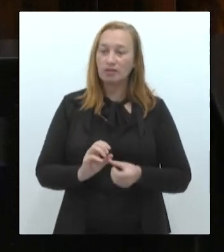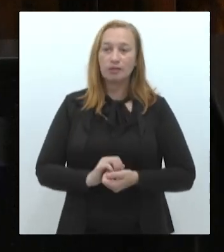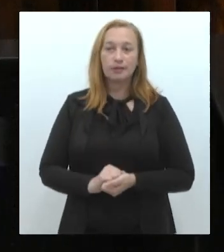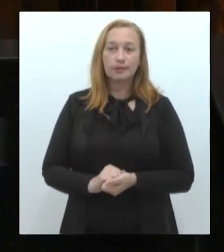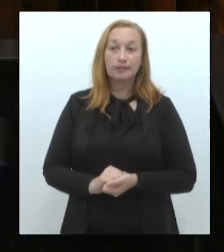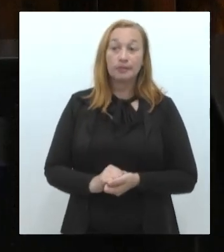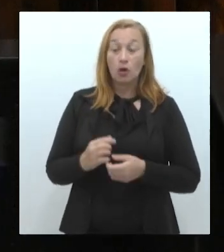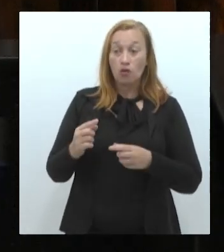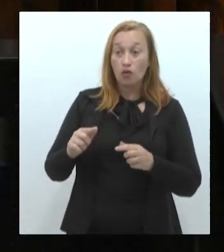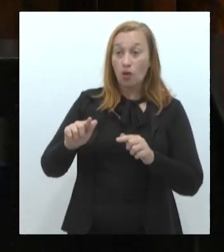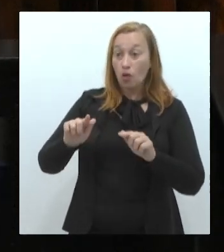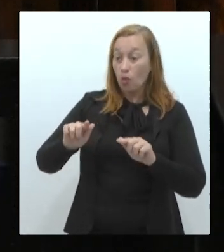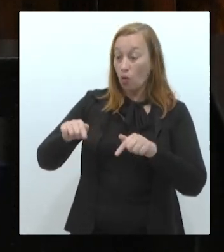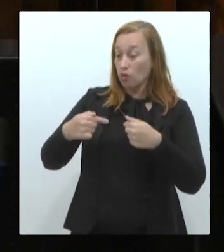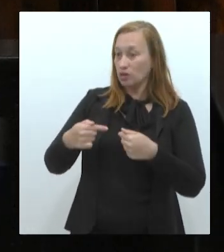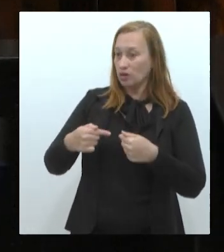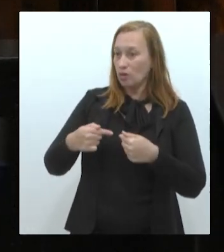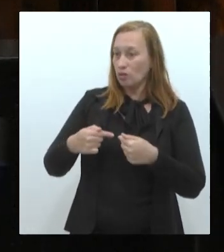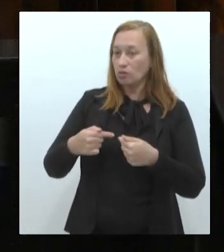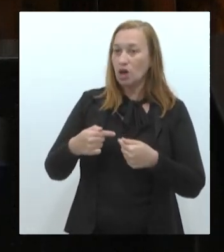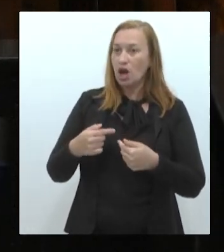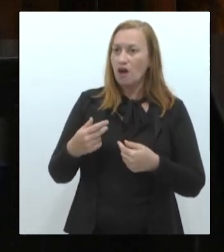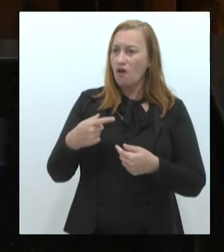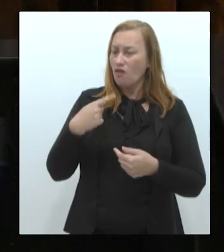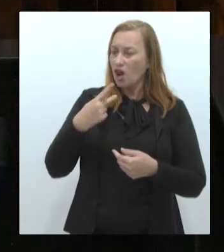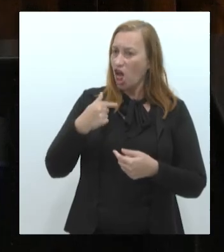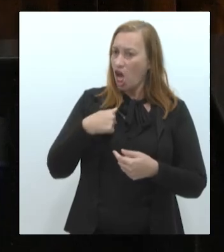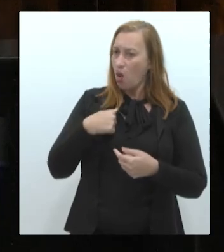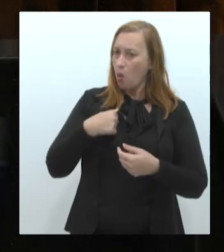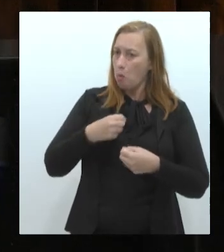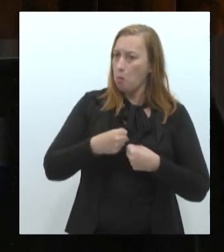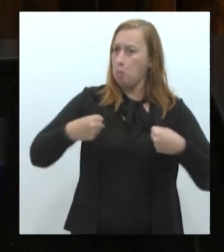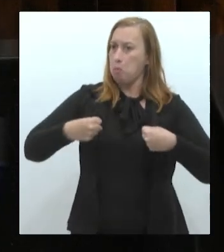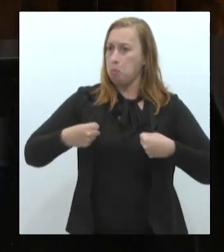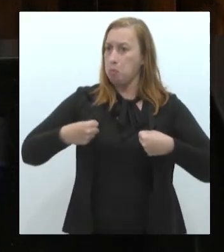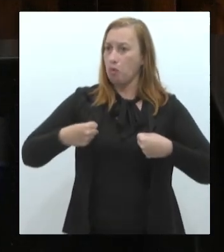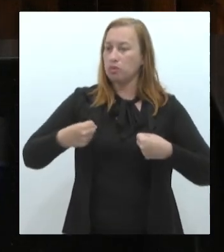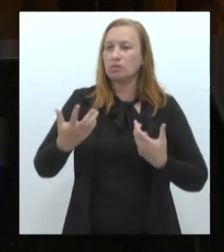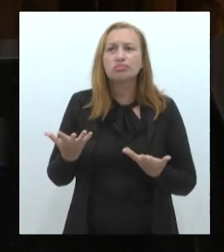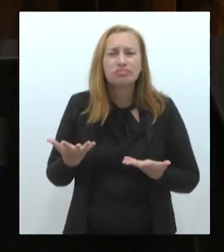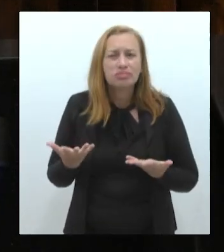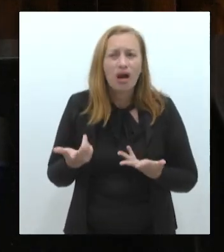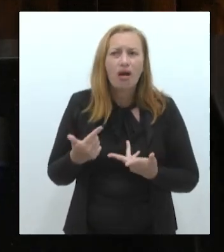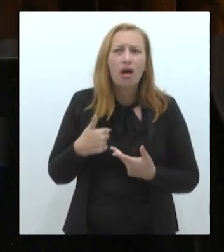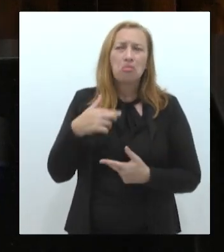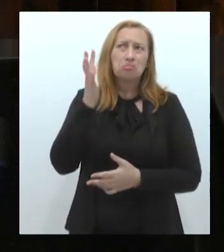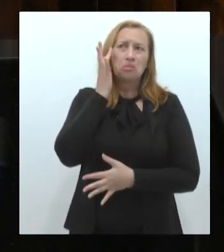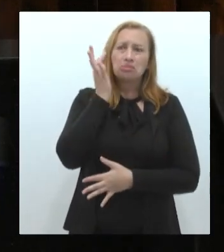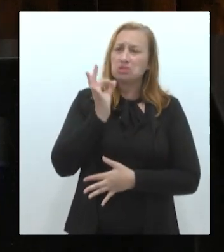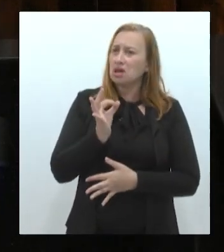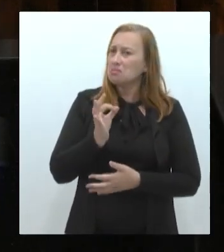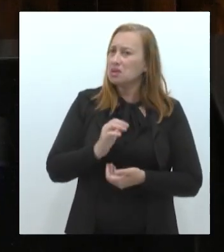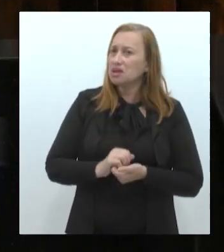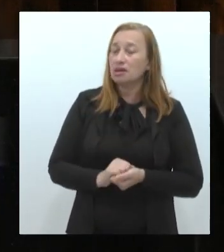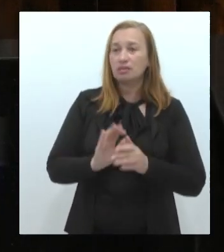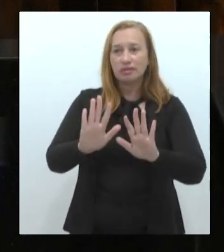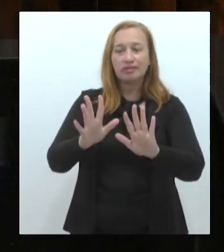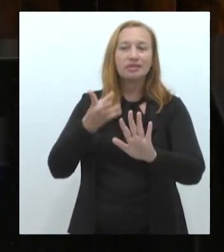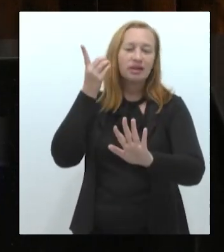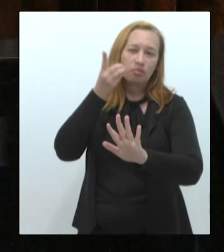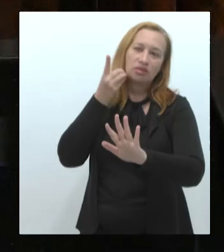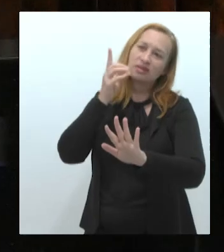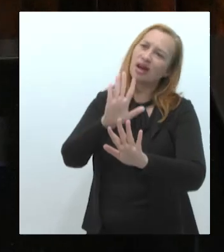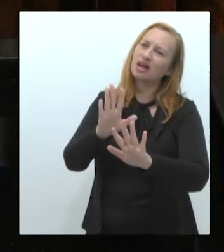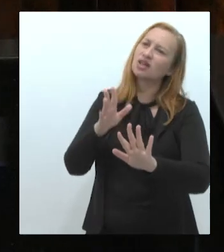Mas me atacou me chamando de bombadinho. Ora, não sabia... Deputado, só uma parte. Vossa Excelência